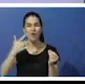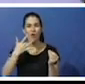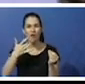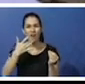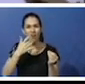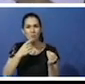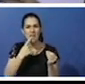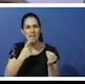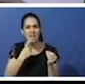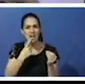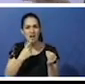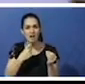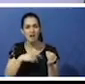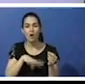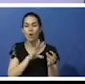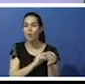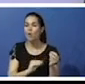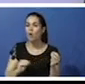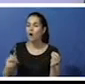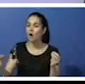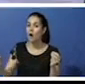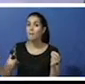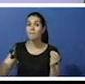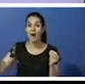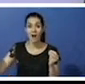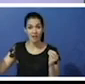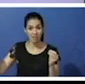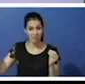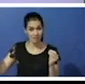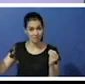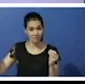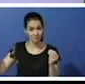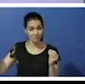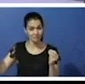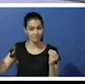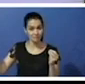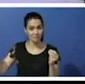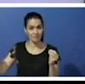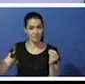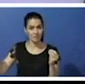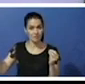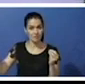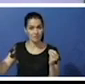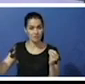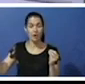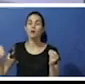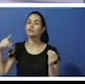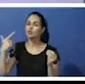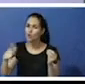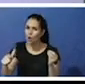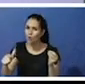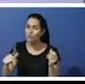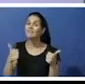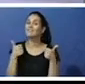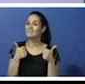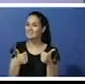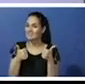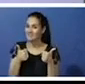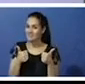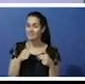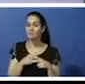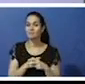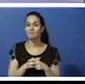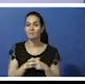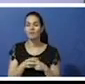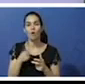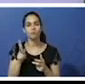cores. Vou pôr outra sementinha para a Marta. Vou perguntar, sobrou semente? Eu posso repartir de novo? Posso.